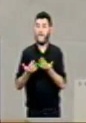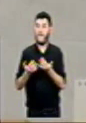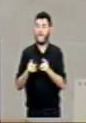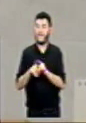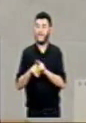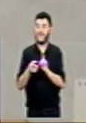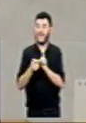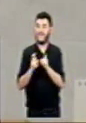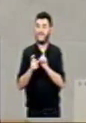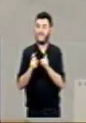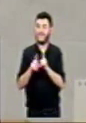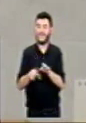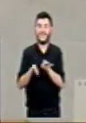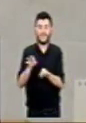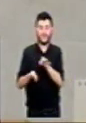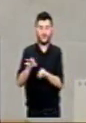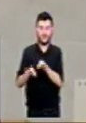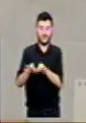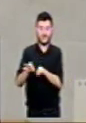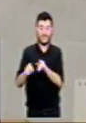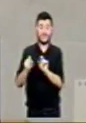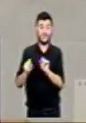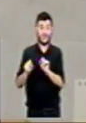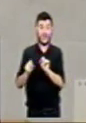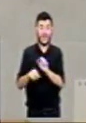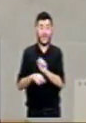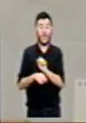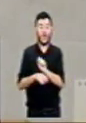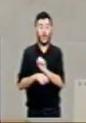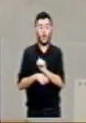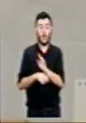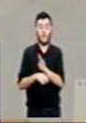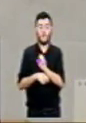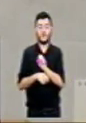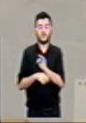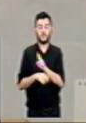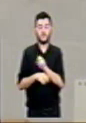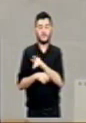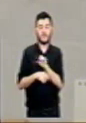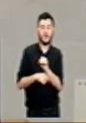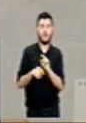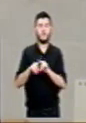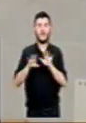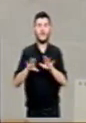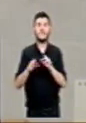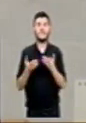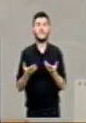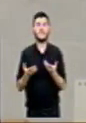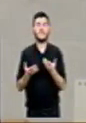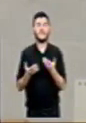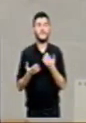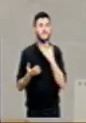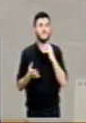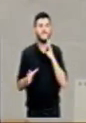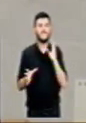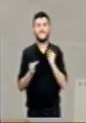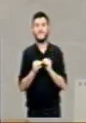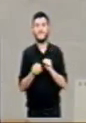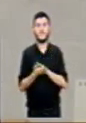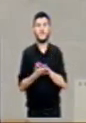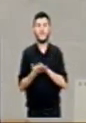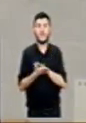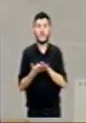administração de justiça. Diante daqueles elementos, e sem presumir a participação de